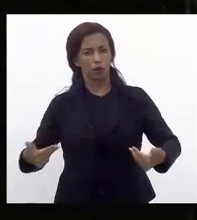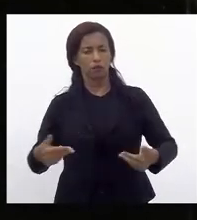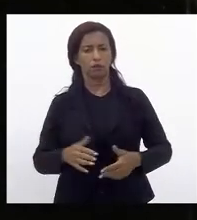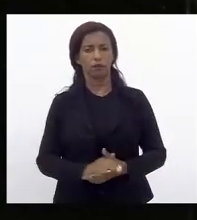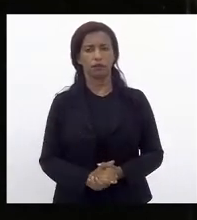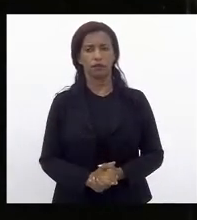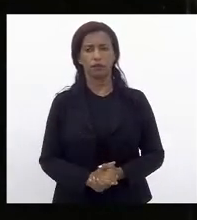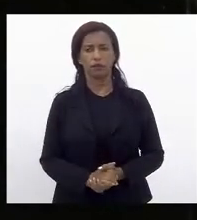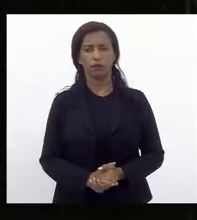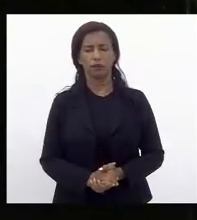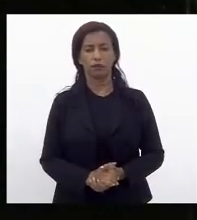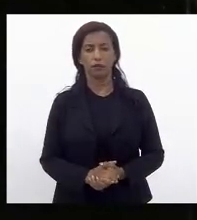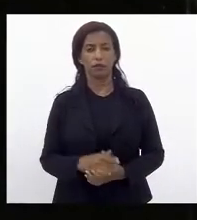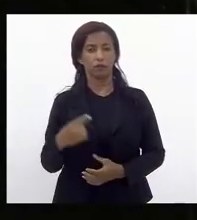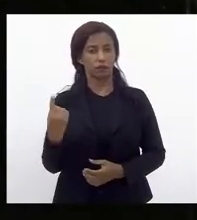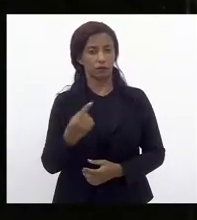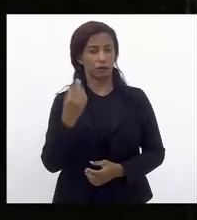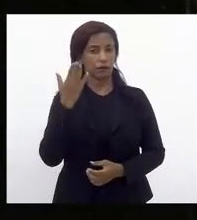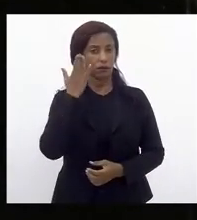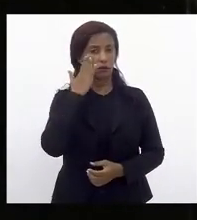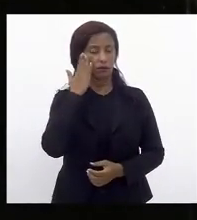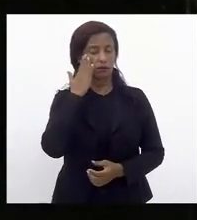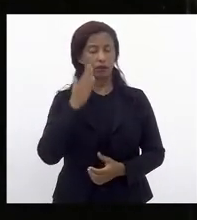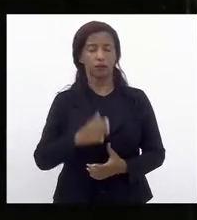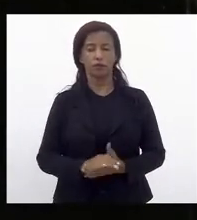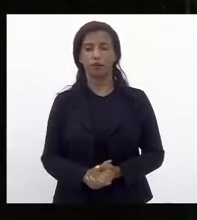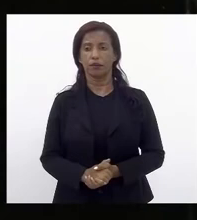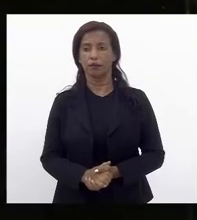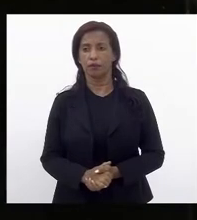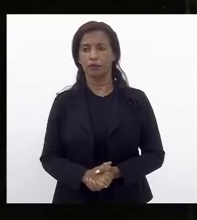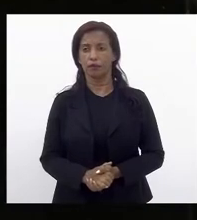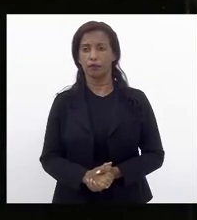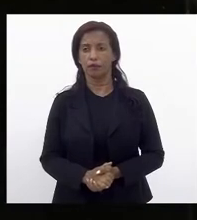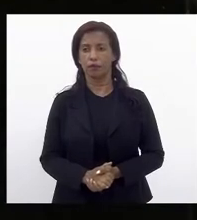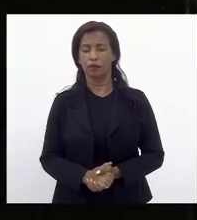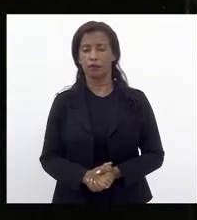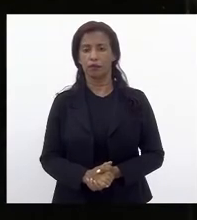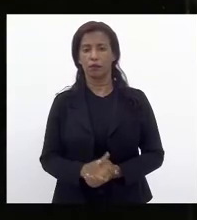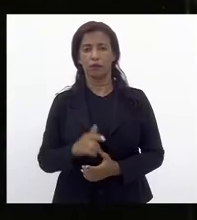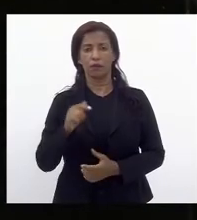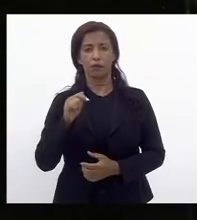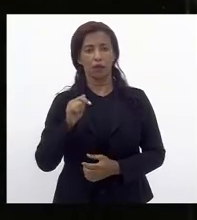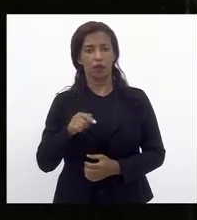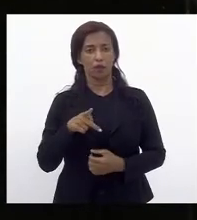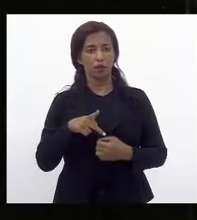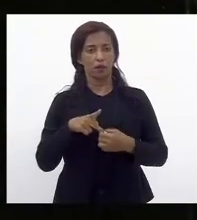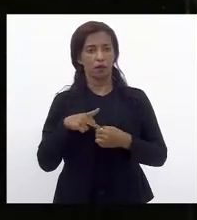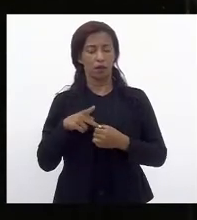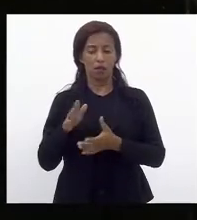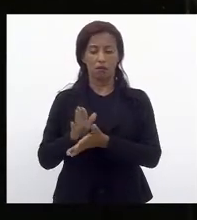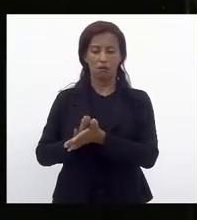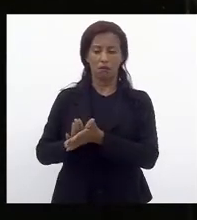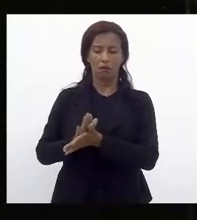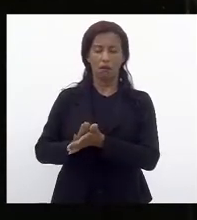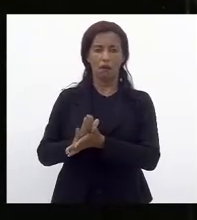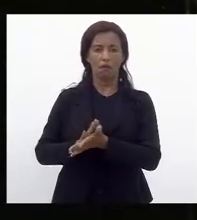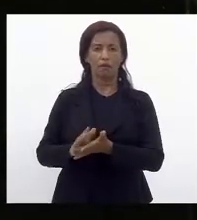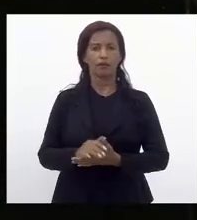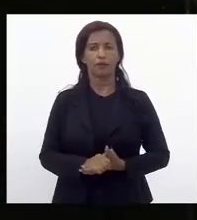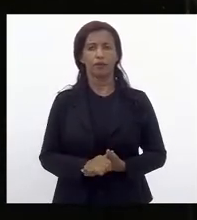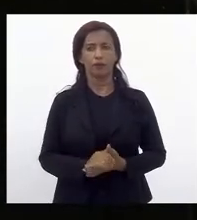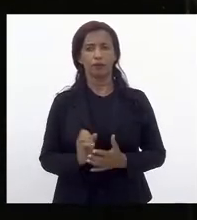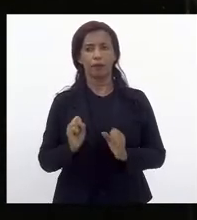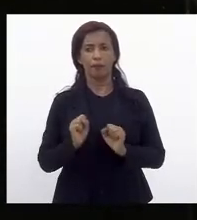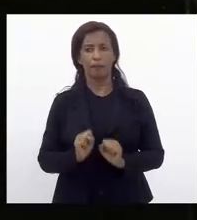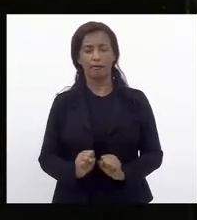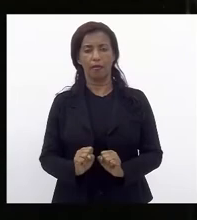qualidade. E a gente sabe, só para terminar, tia Ju, que essa procuradoria em nada